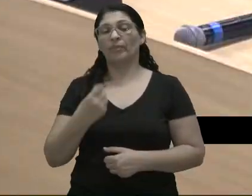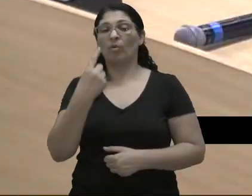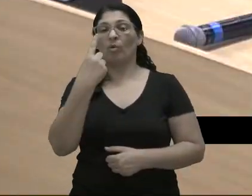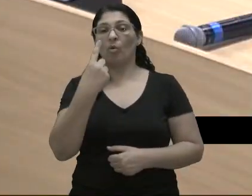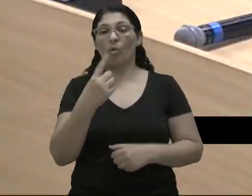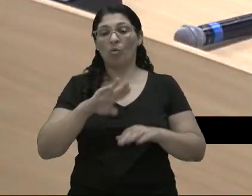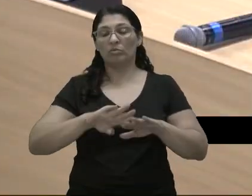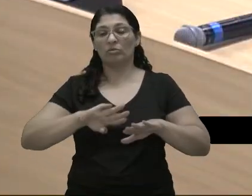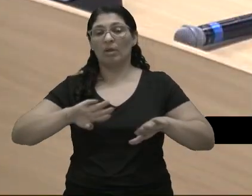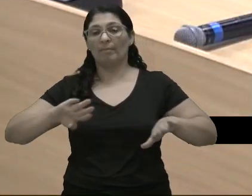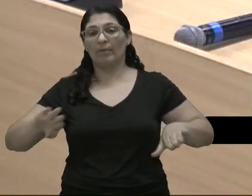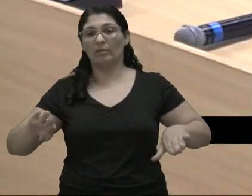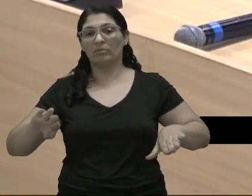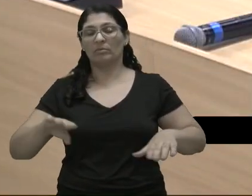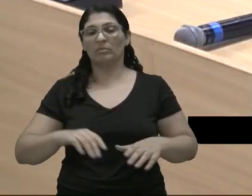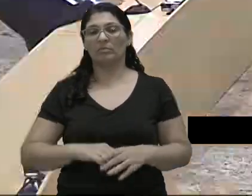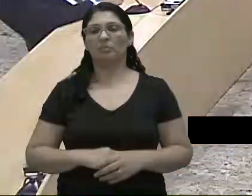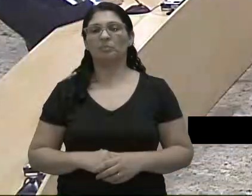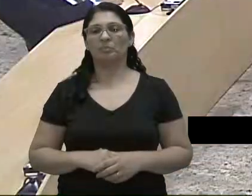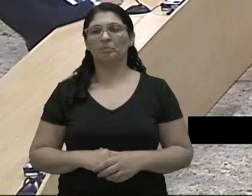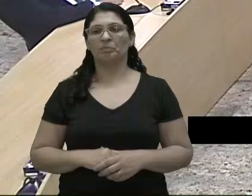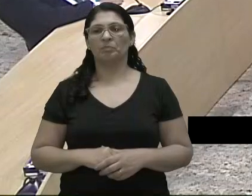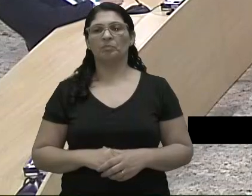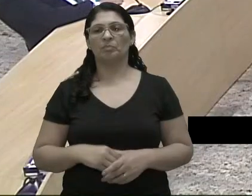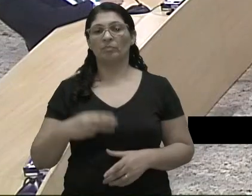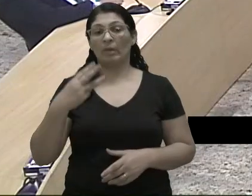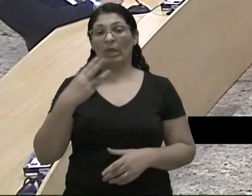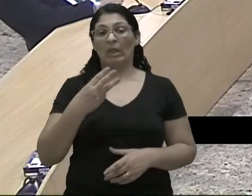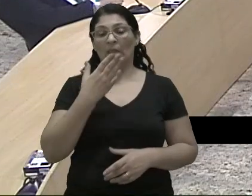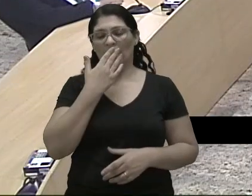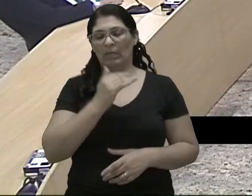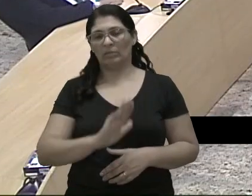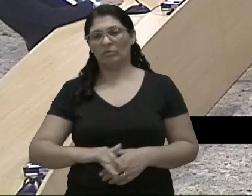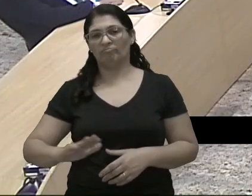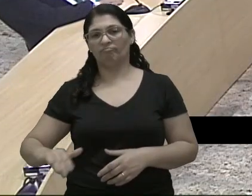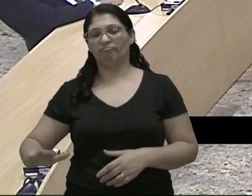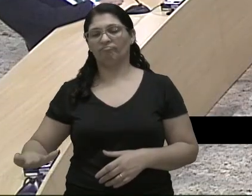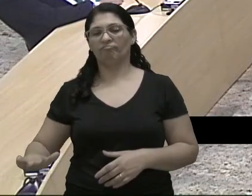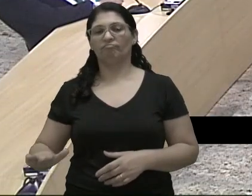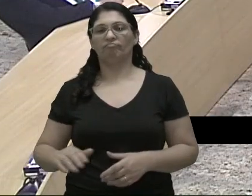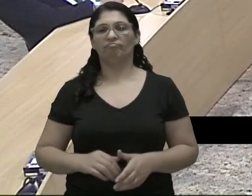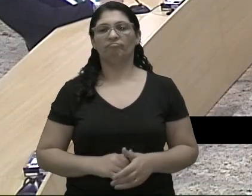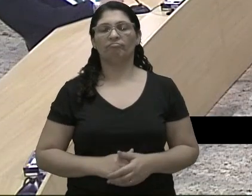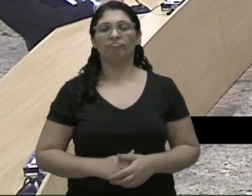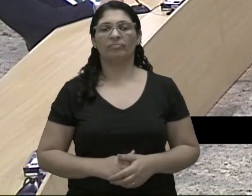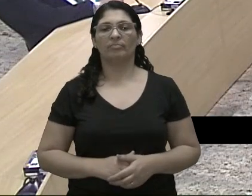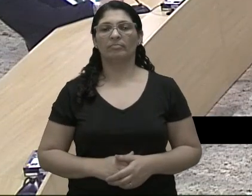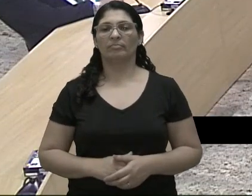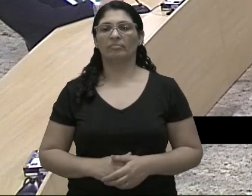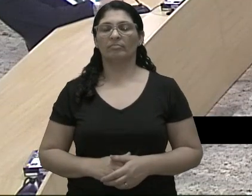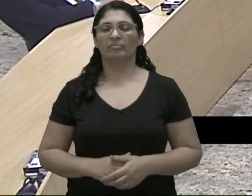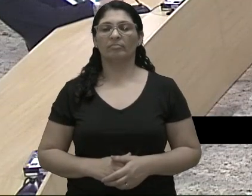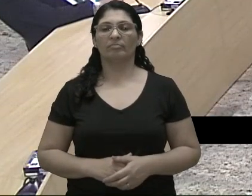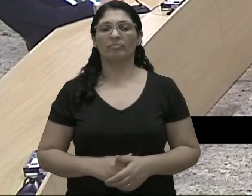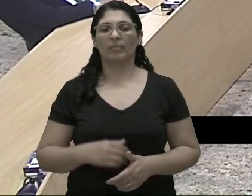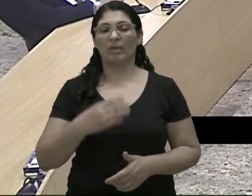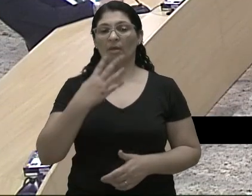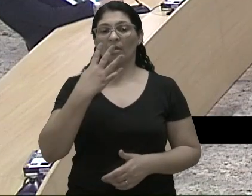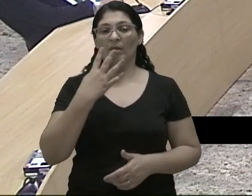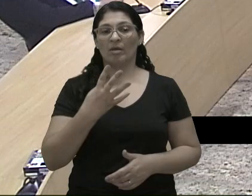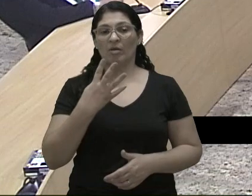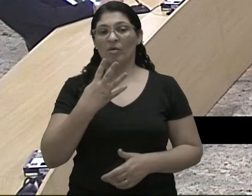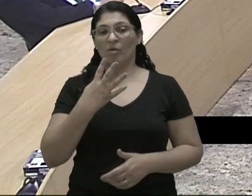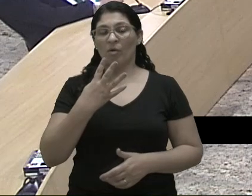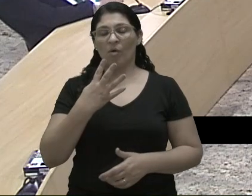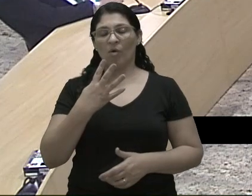Peraí, um isolamento. 3 infantil. 3 infantil. E 4 na